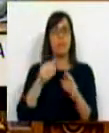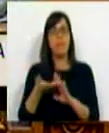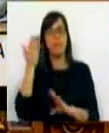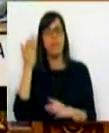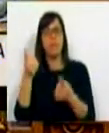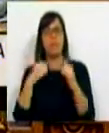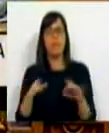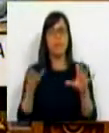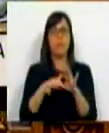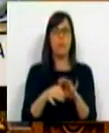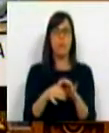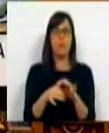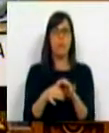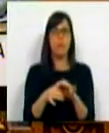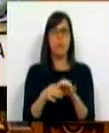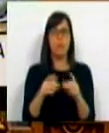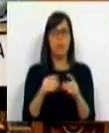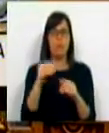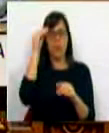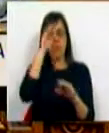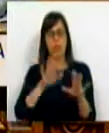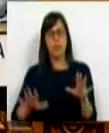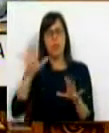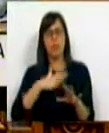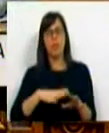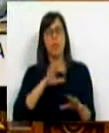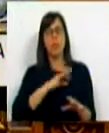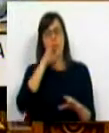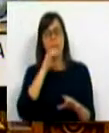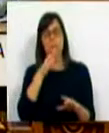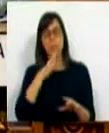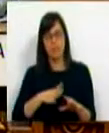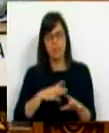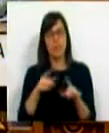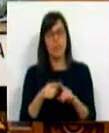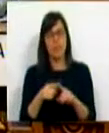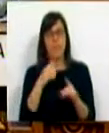acrescido relacionado com o interior. Eu gostaria que o Sr. Ministro, se tivesse,